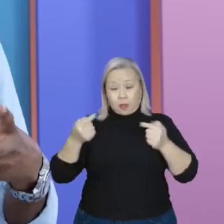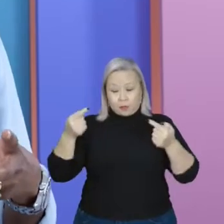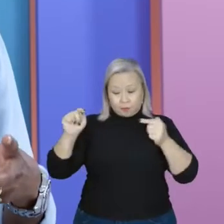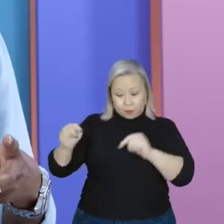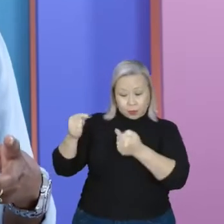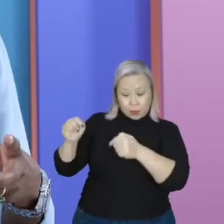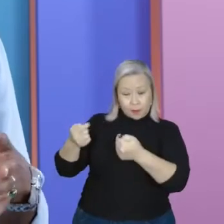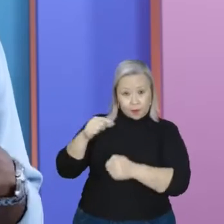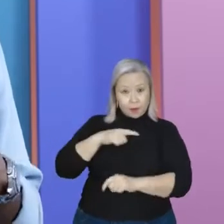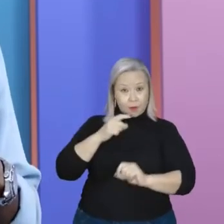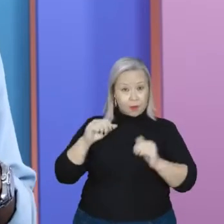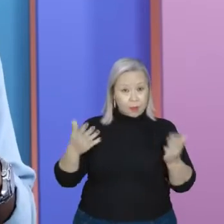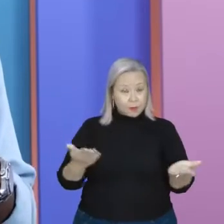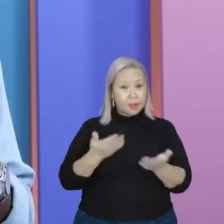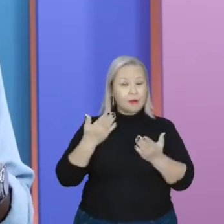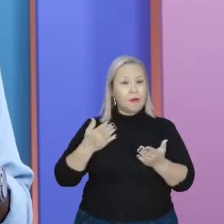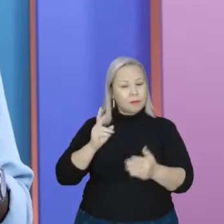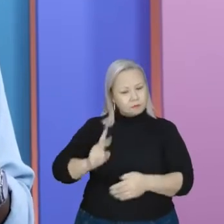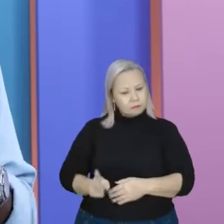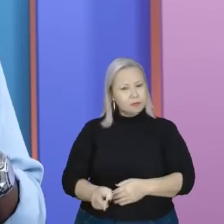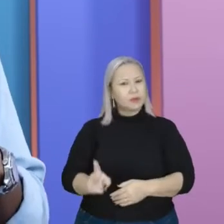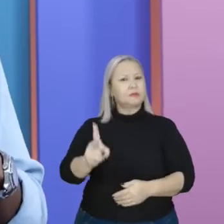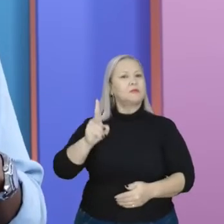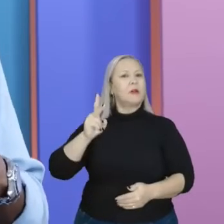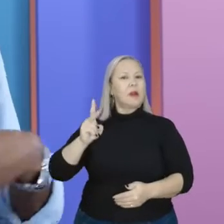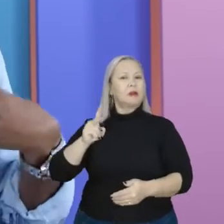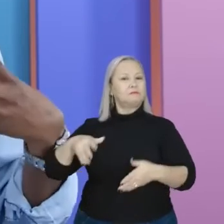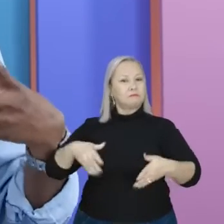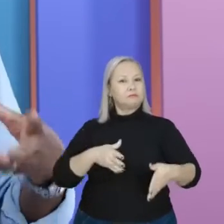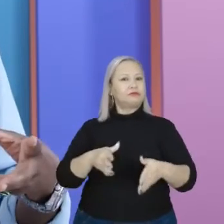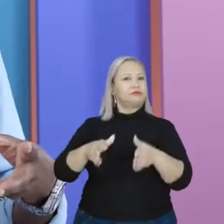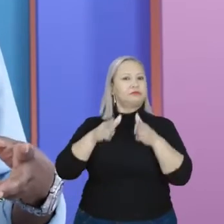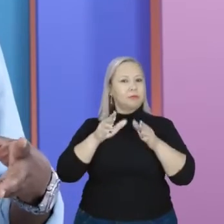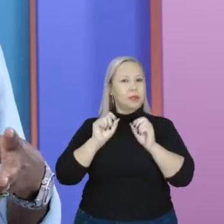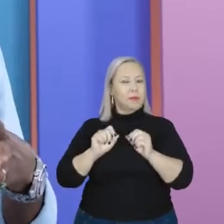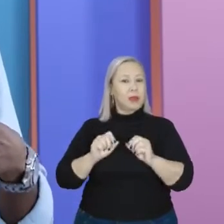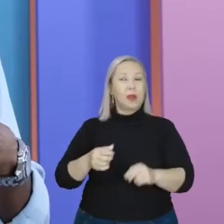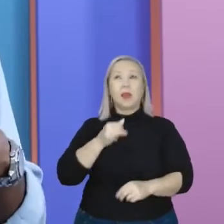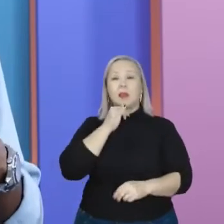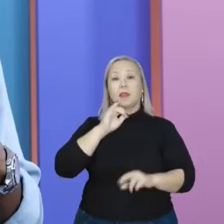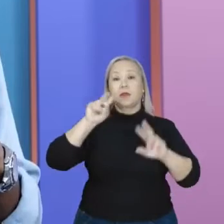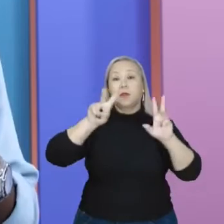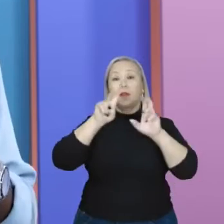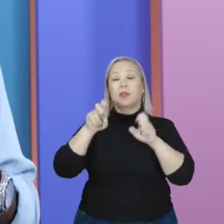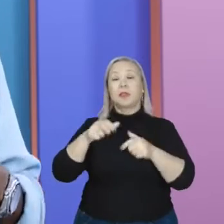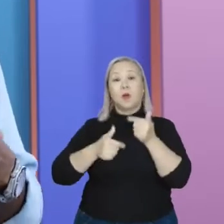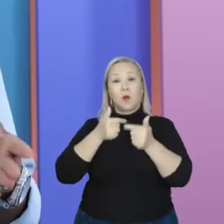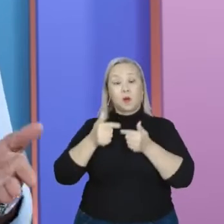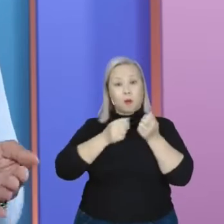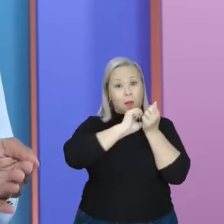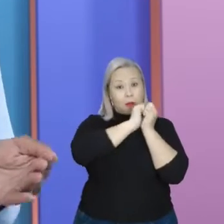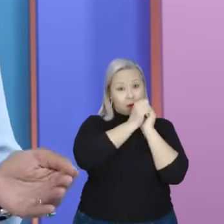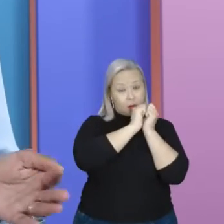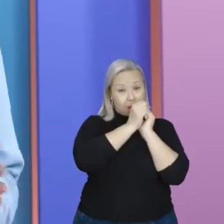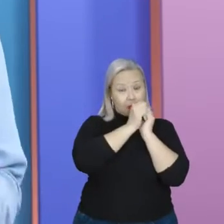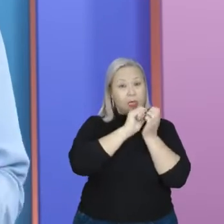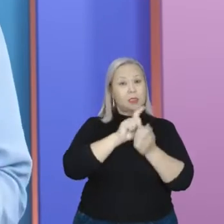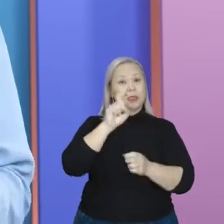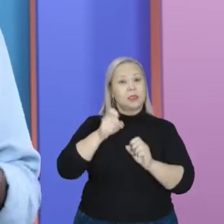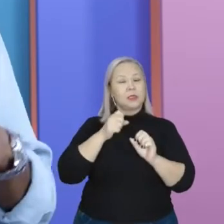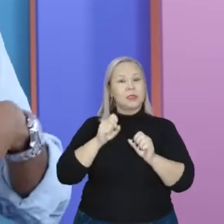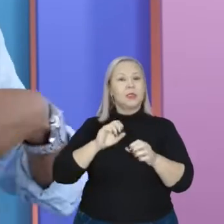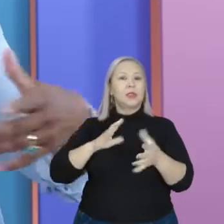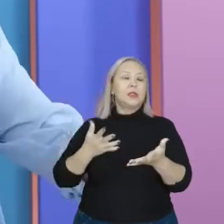dar continuidade a esse legado, né? Como, por exemplo, a questão do trabalho doméstico, que é